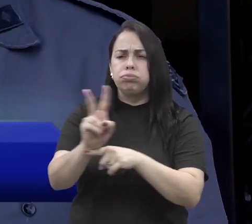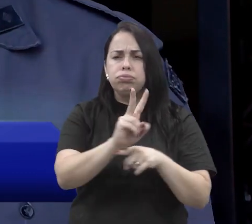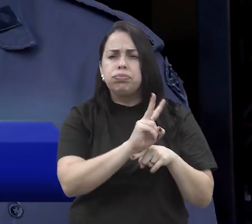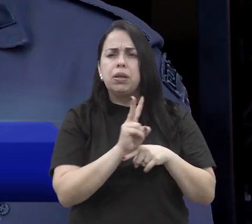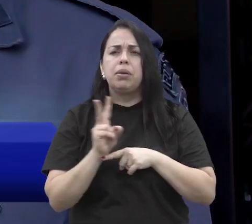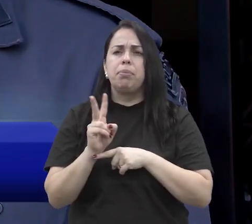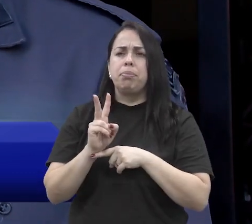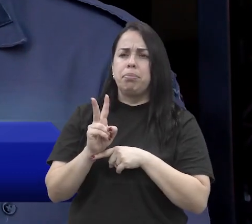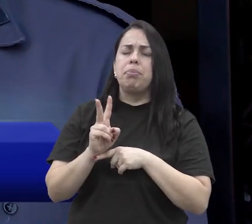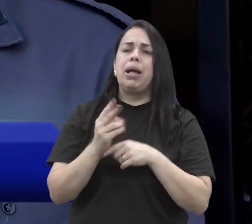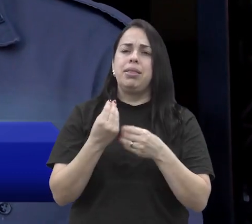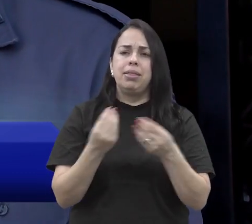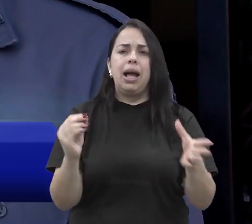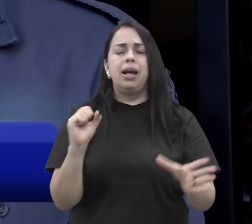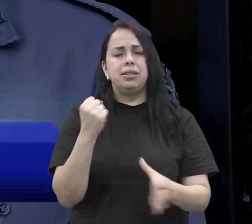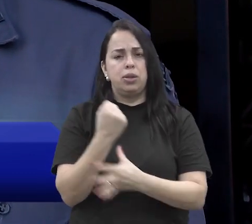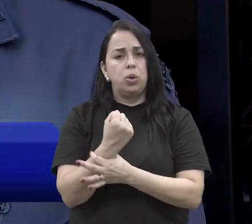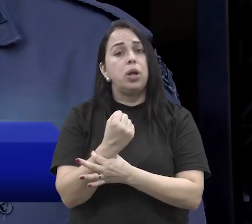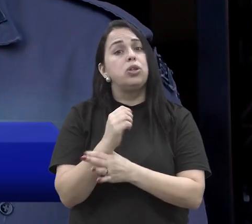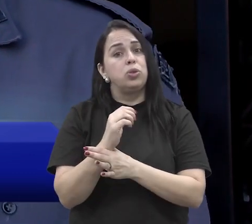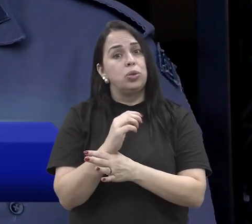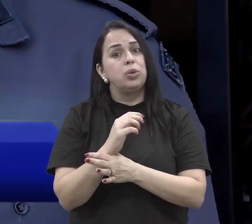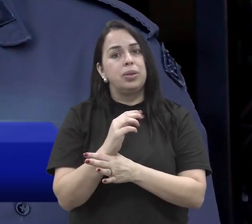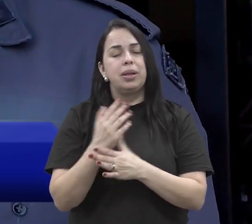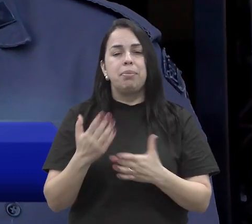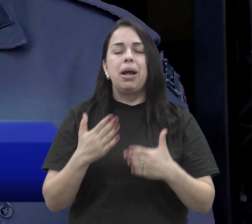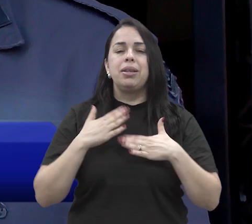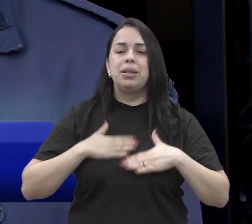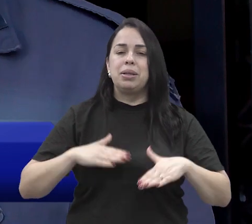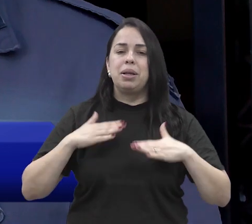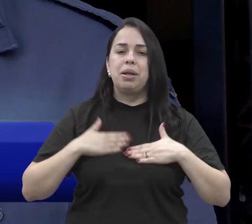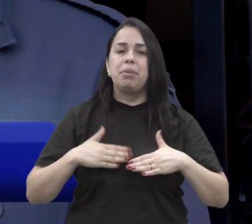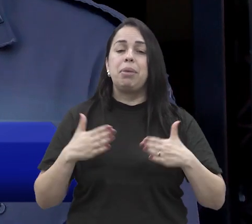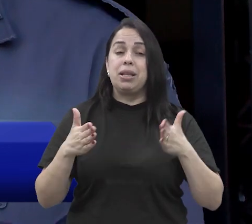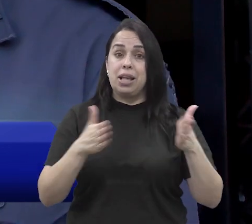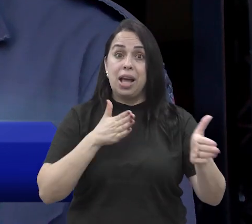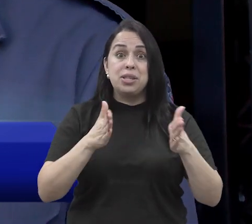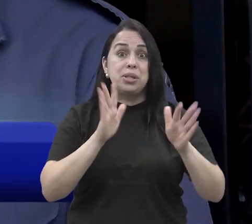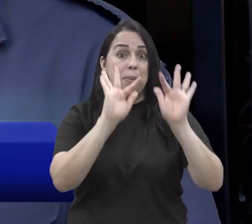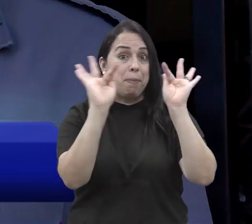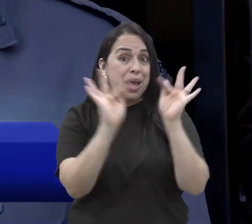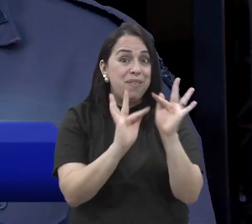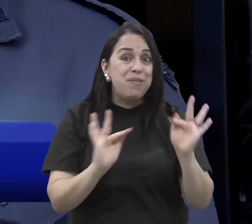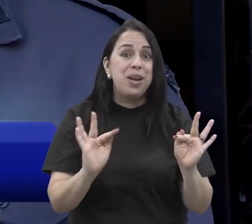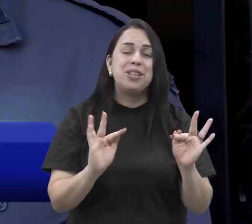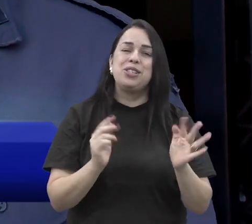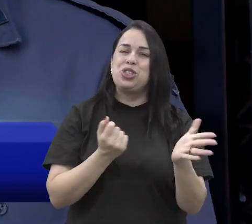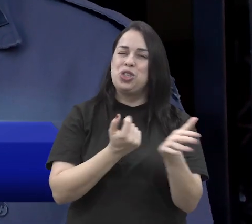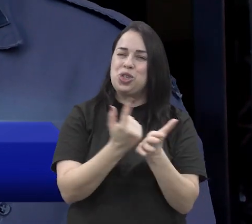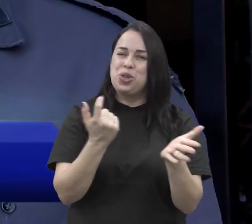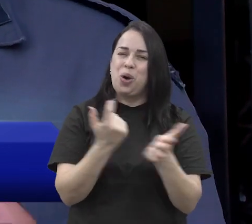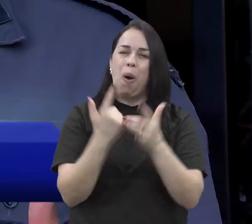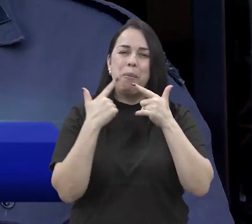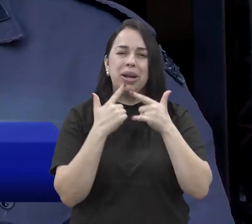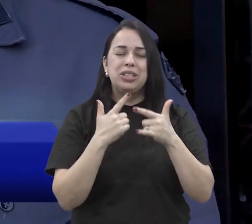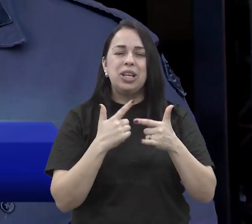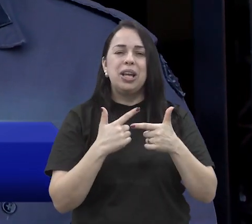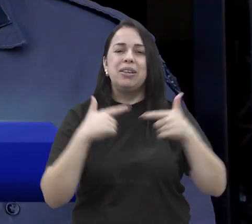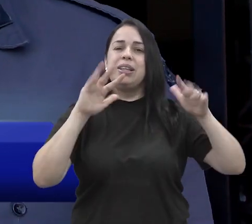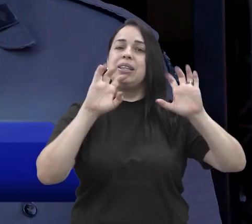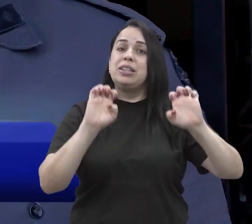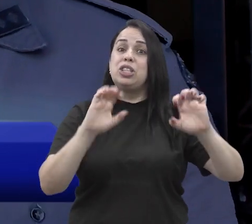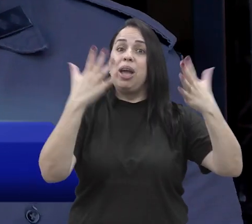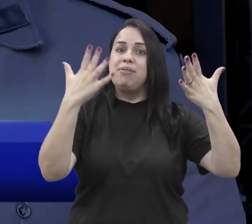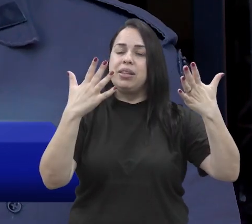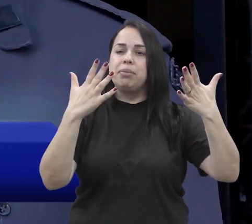maior número de população nas ruas, para garantir as compras de uma maneira segura e tranquila, né, para que essa época do ano, que é para ser feliz, é para ser uma época de compras e